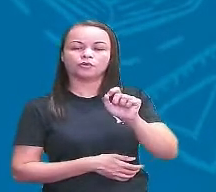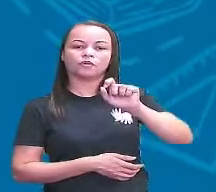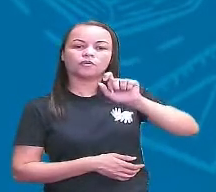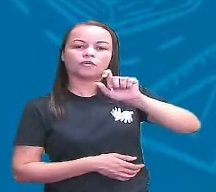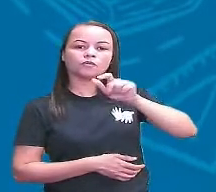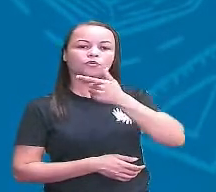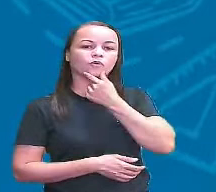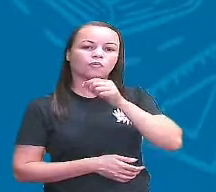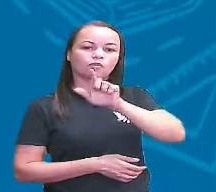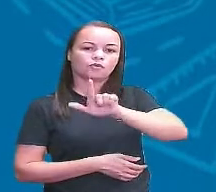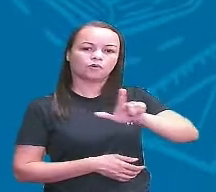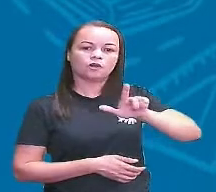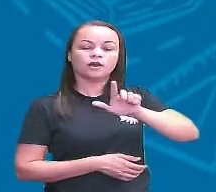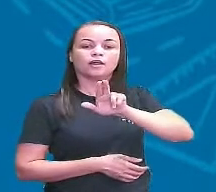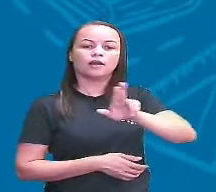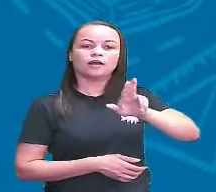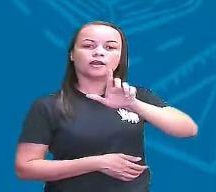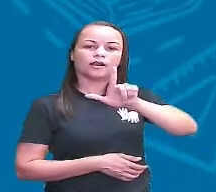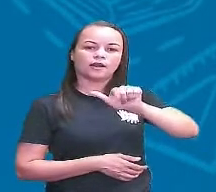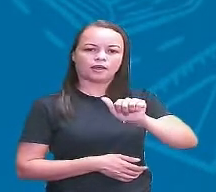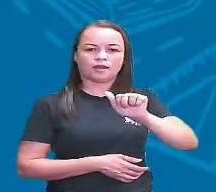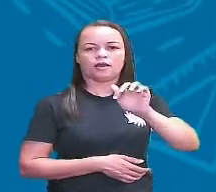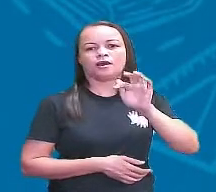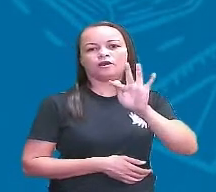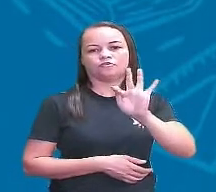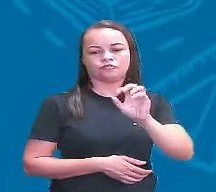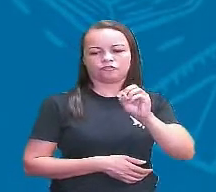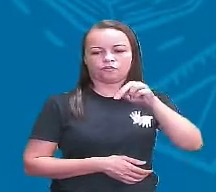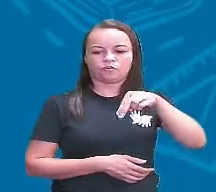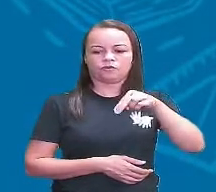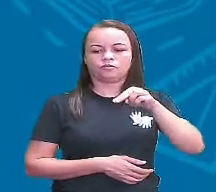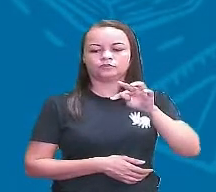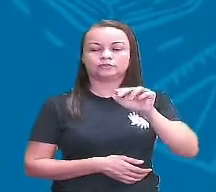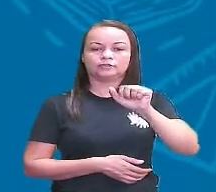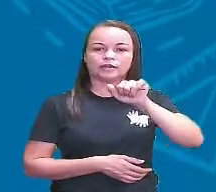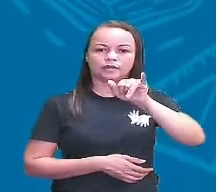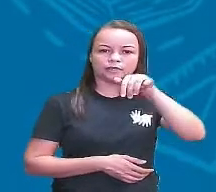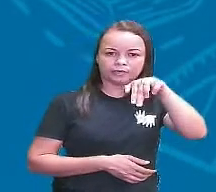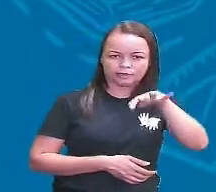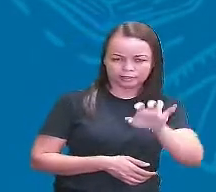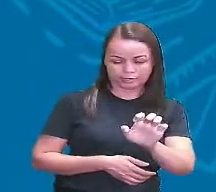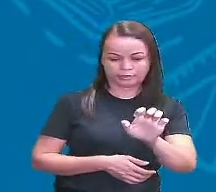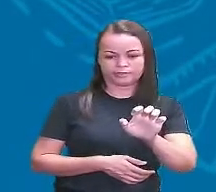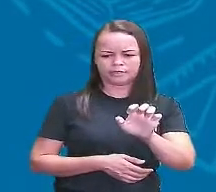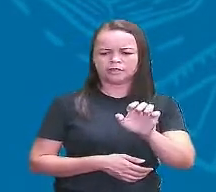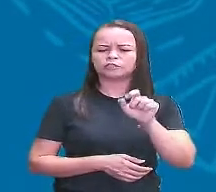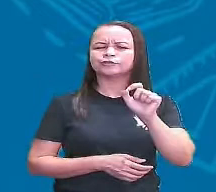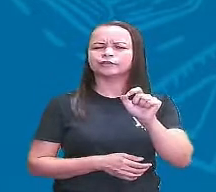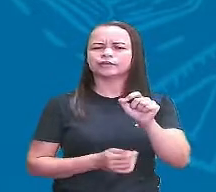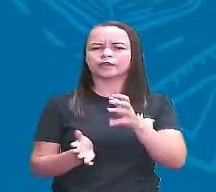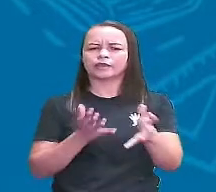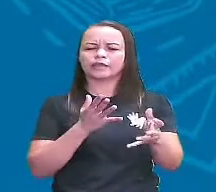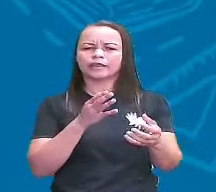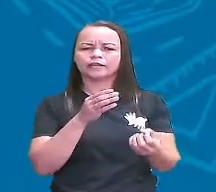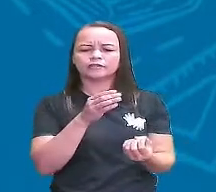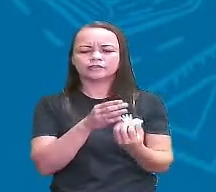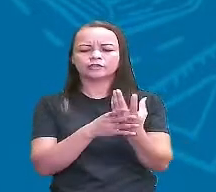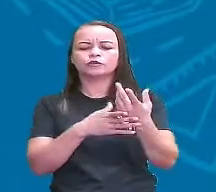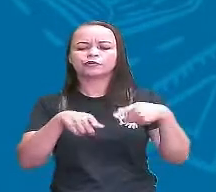La Fontaine nasceu na França. Tá? La Fontaine, ele reeditou muitas das